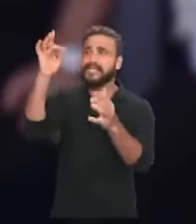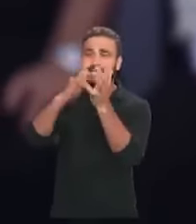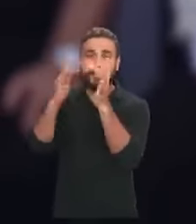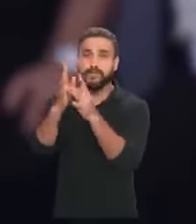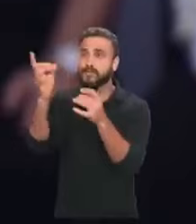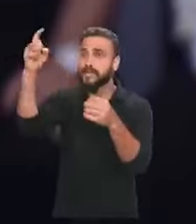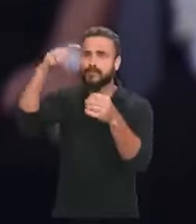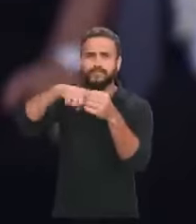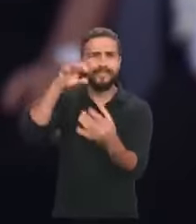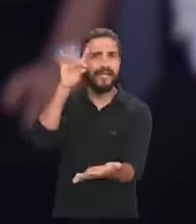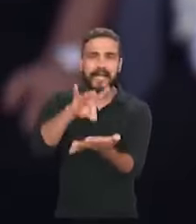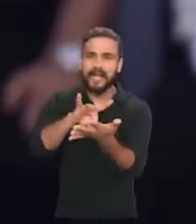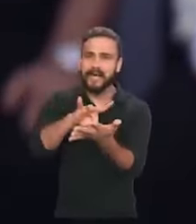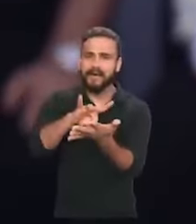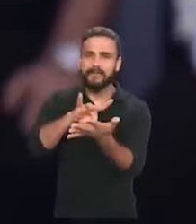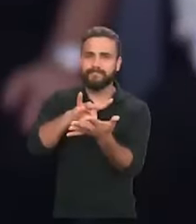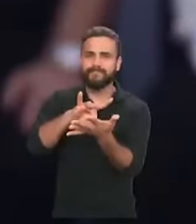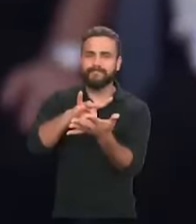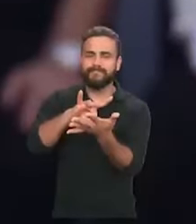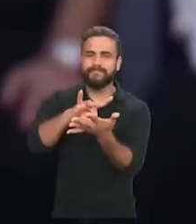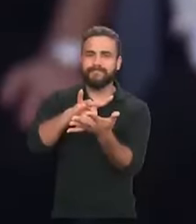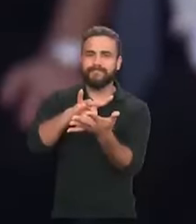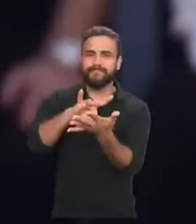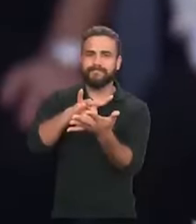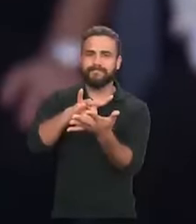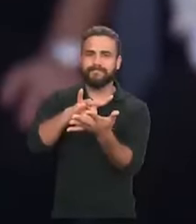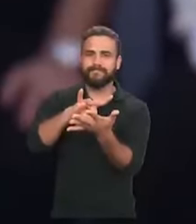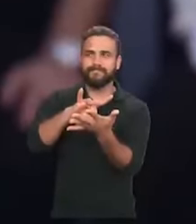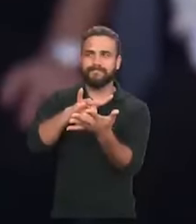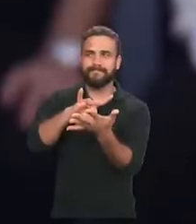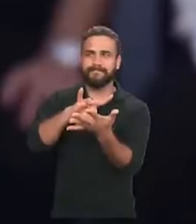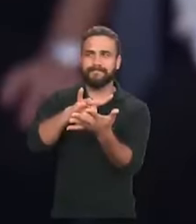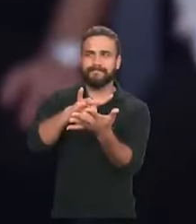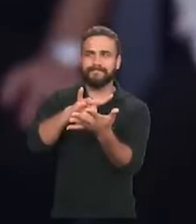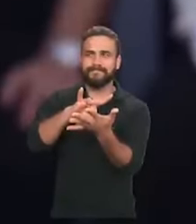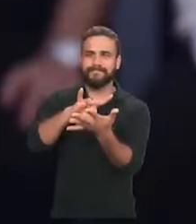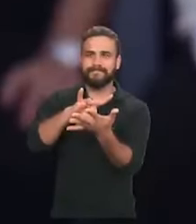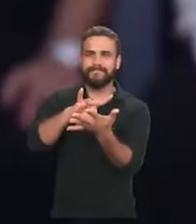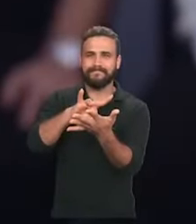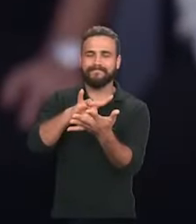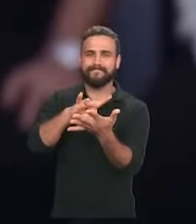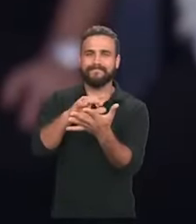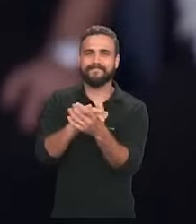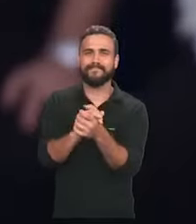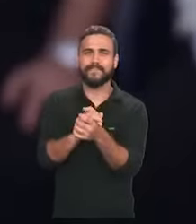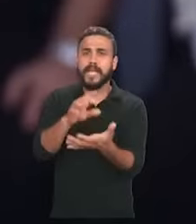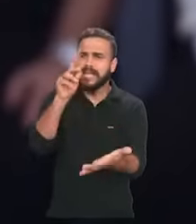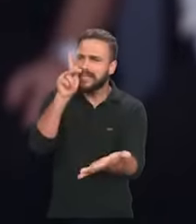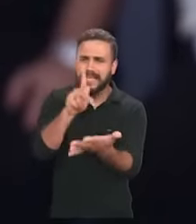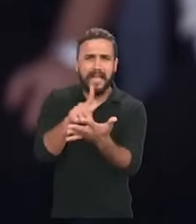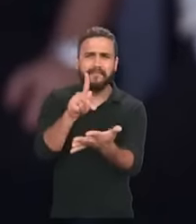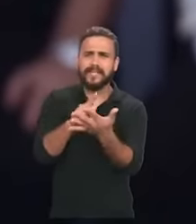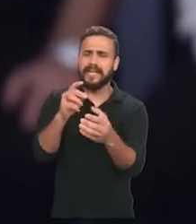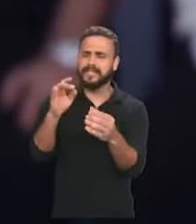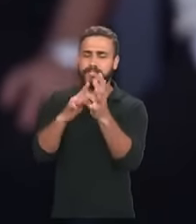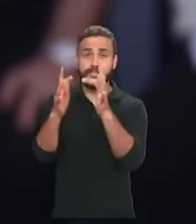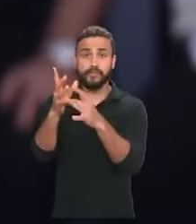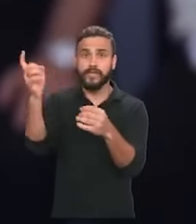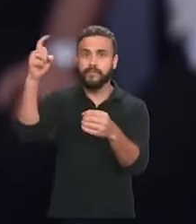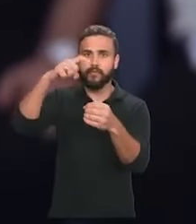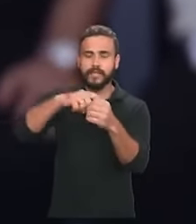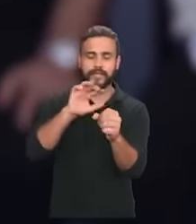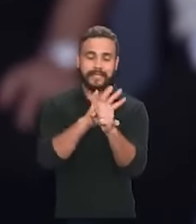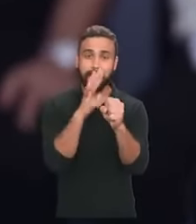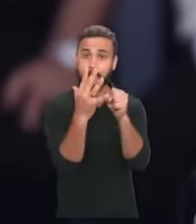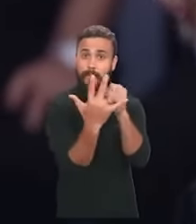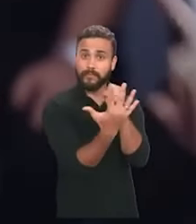que são cristãos começaram a ler a Bíblia e perceberam que isso é verdade. Na pandemia, eu saí de 30